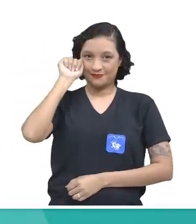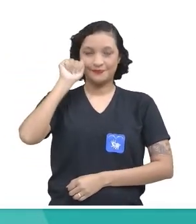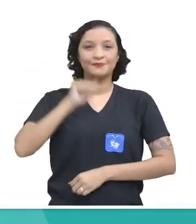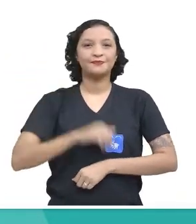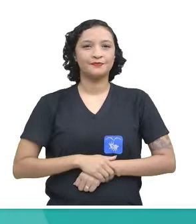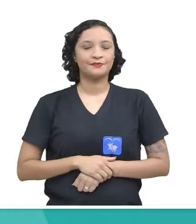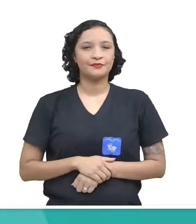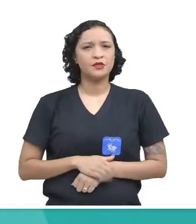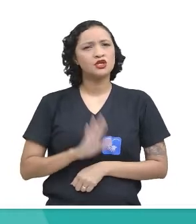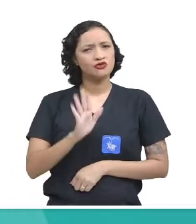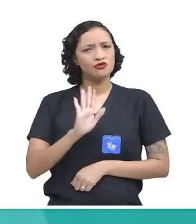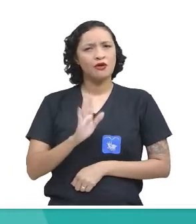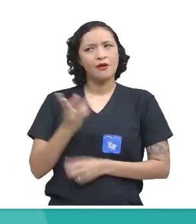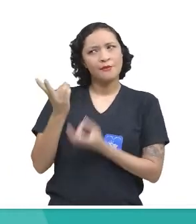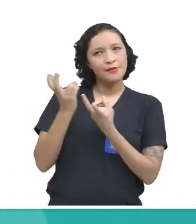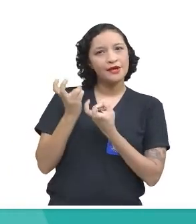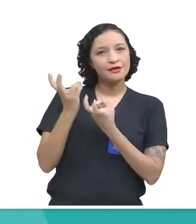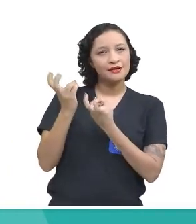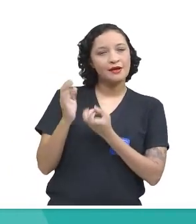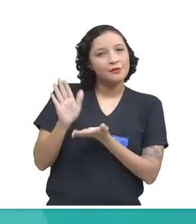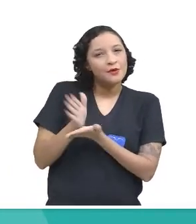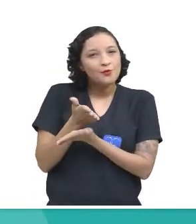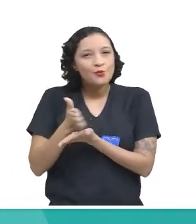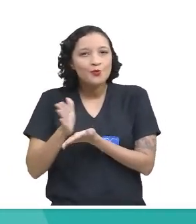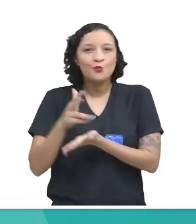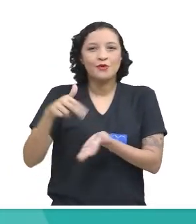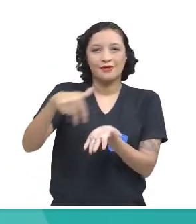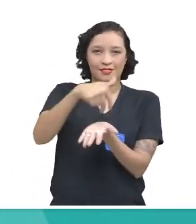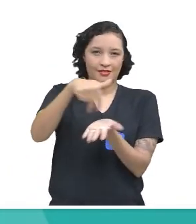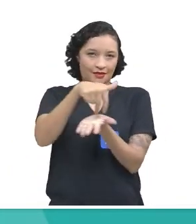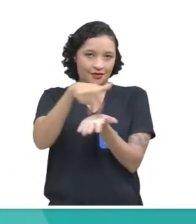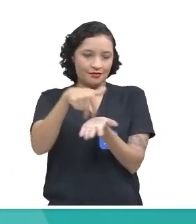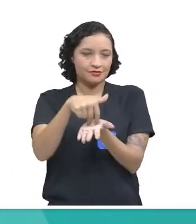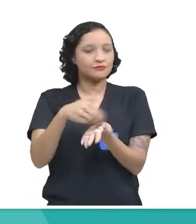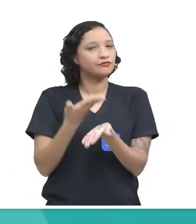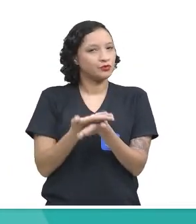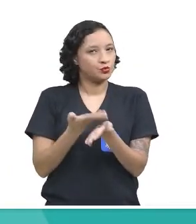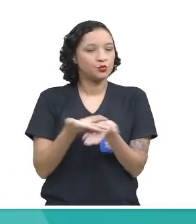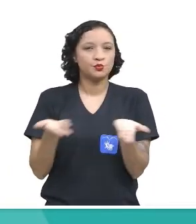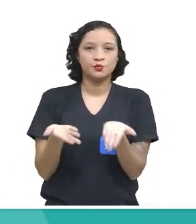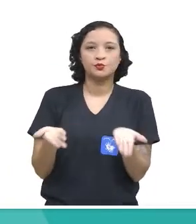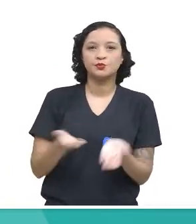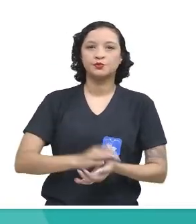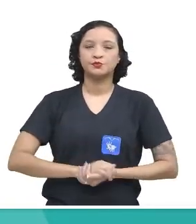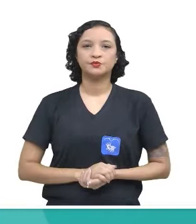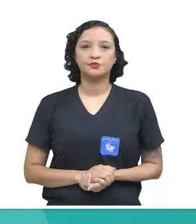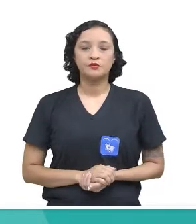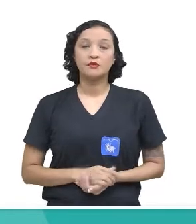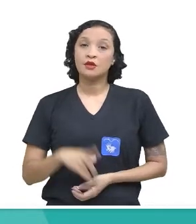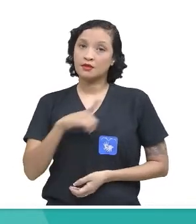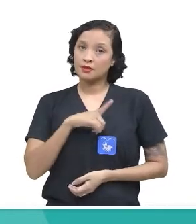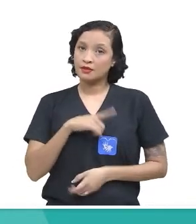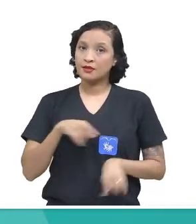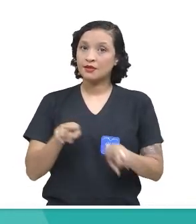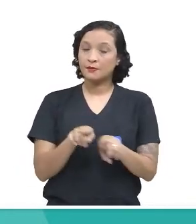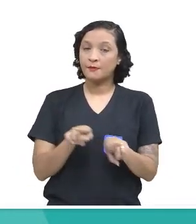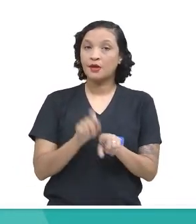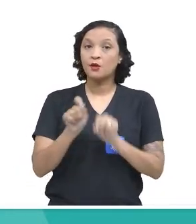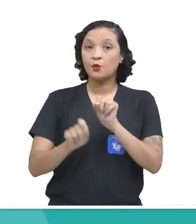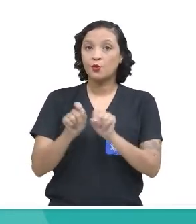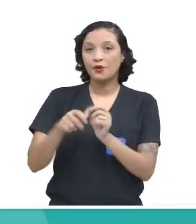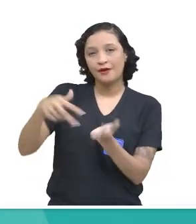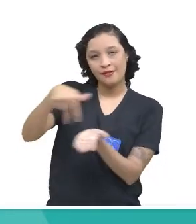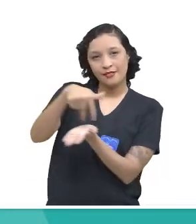gente identificar aí algumas danças que nós iremos falar. Mas nós também temos aqui as danças do